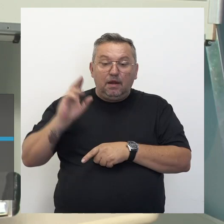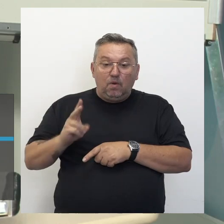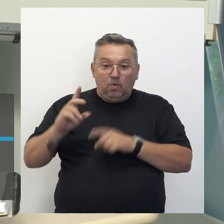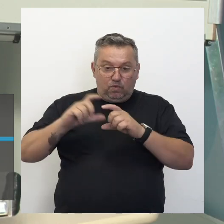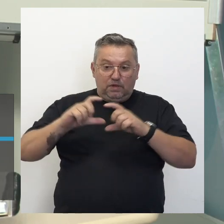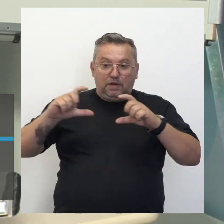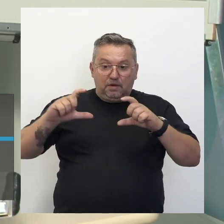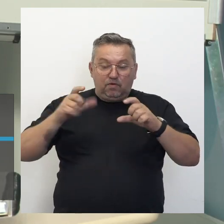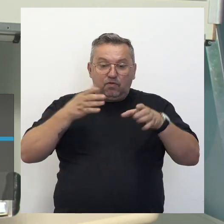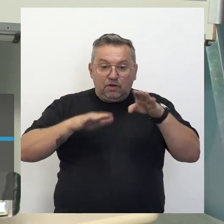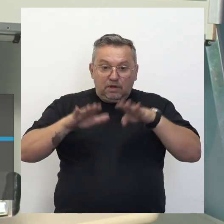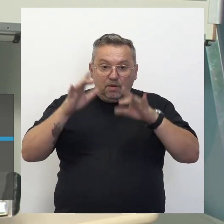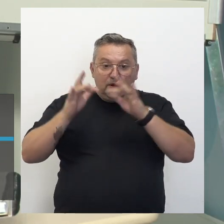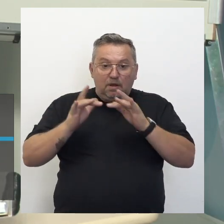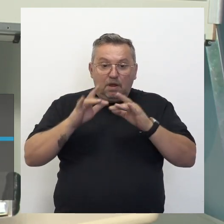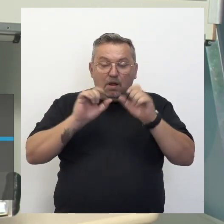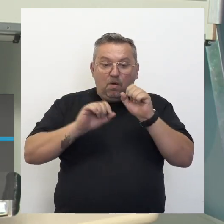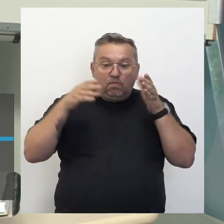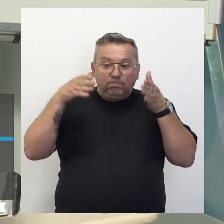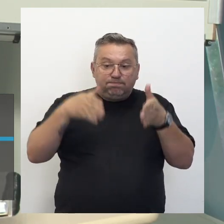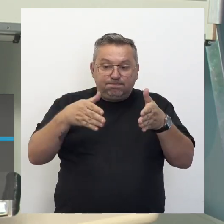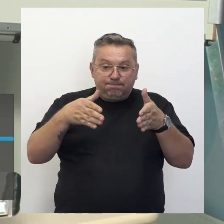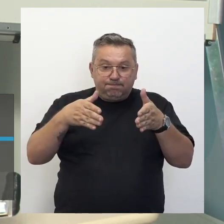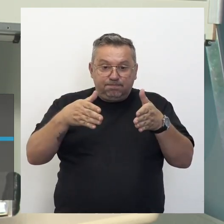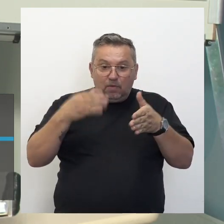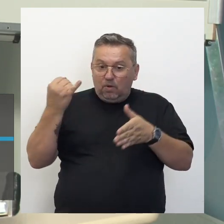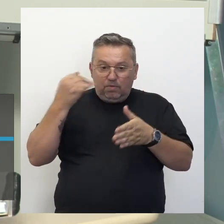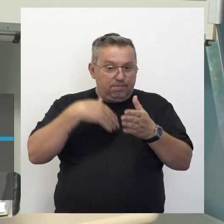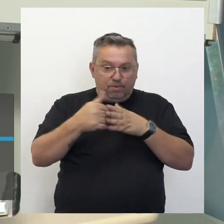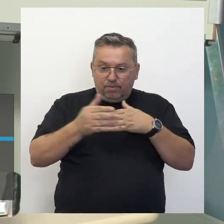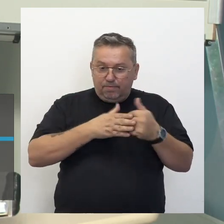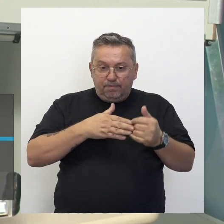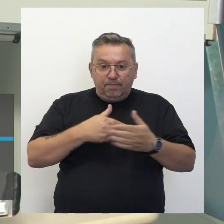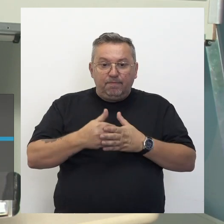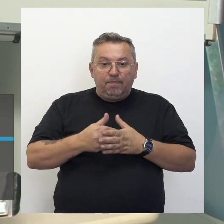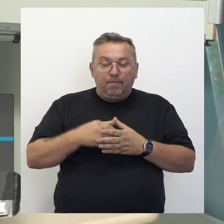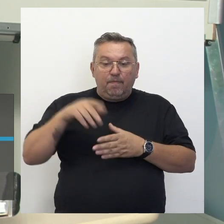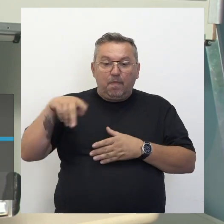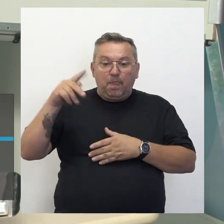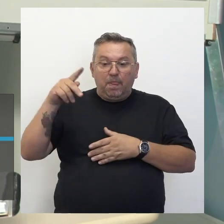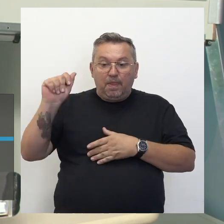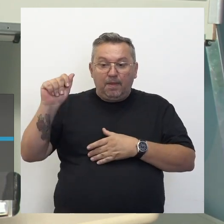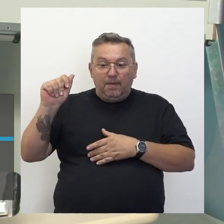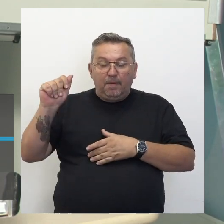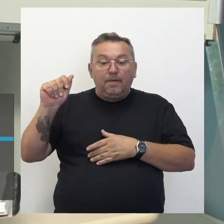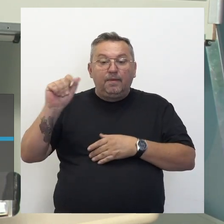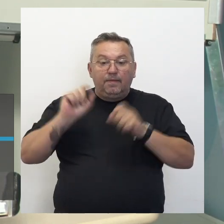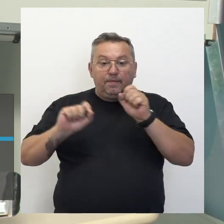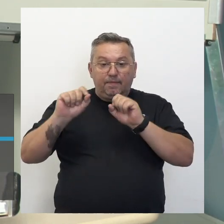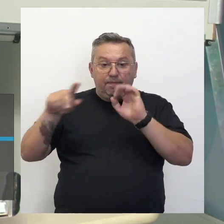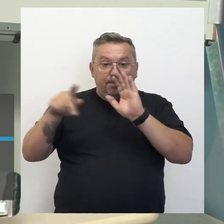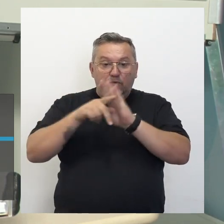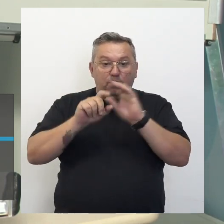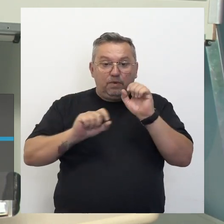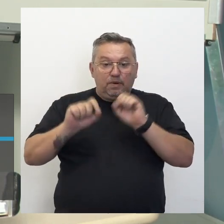de equilíbrio em relação à concentração, não importa de quem. Ka é a concentração de equilíbrio de